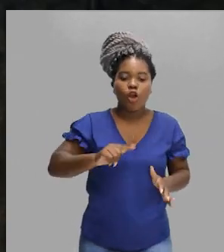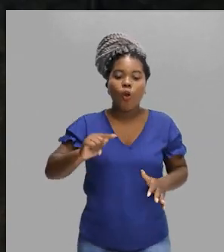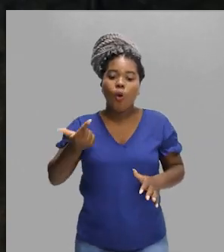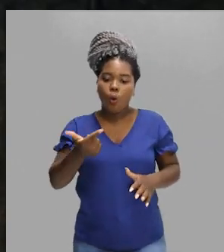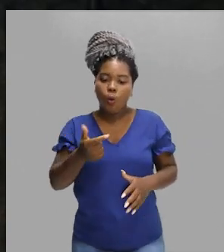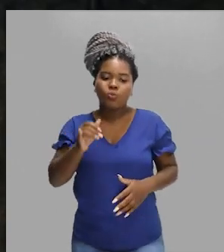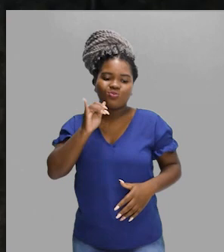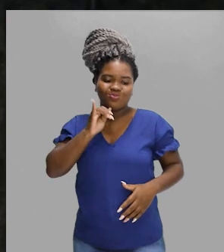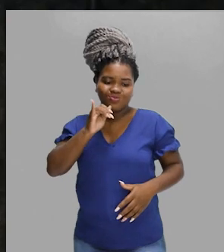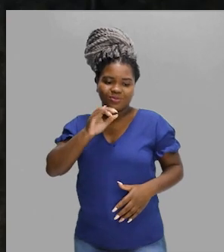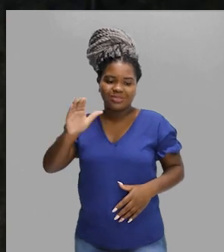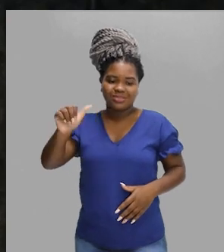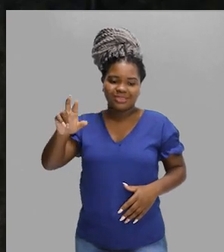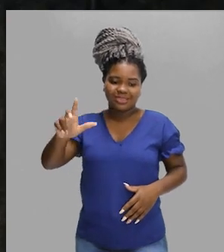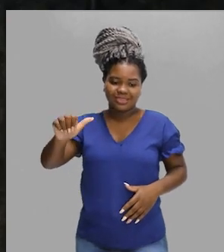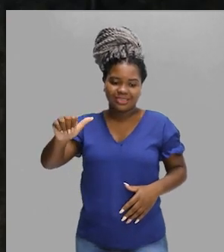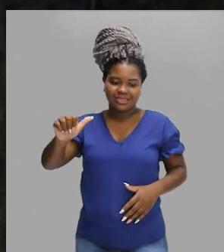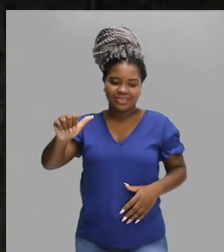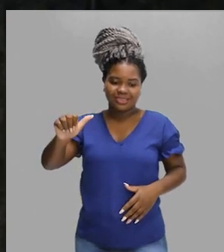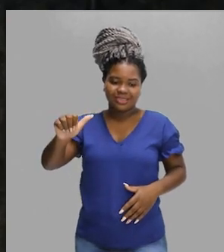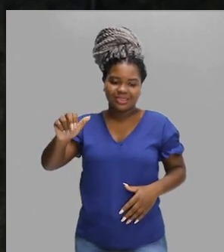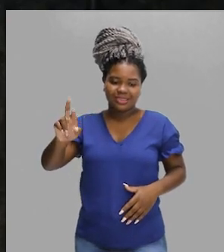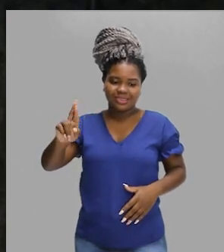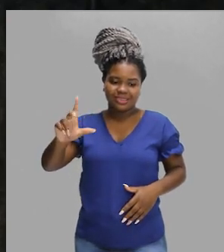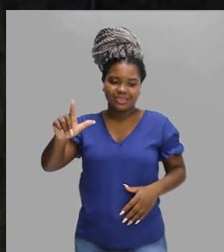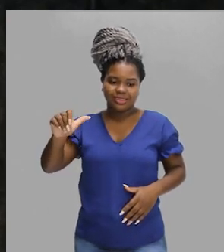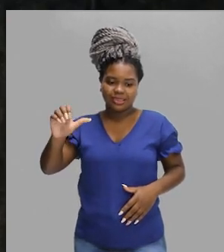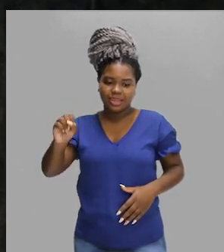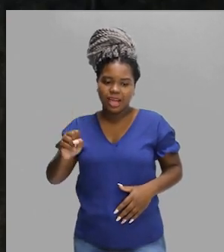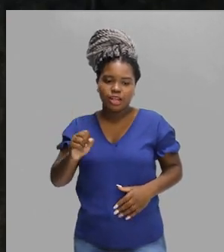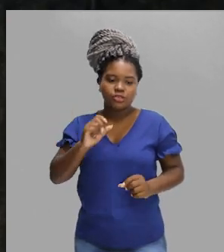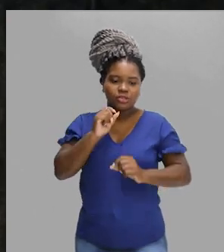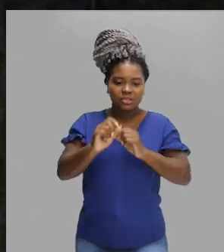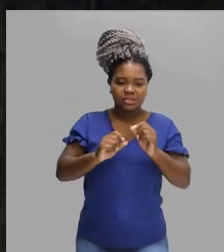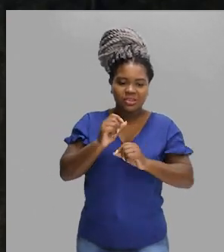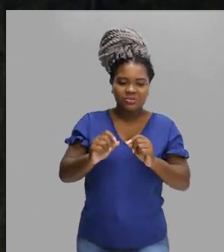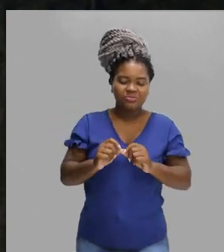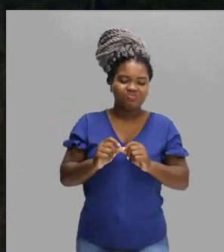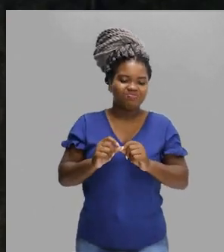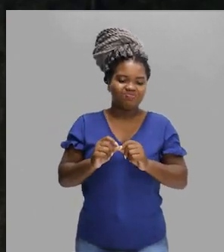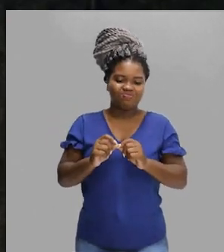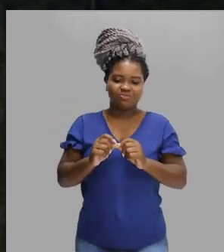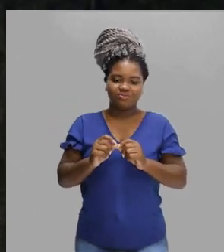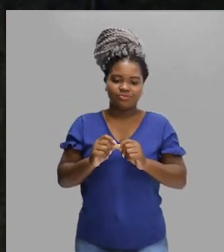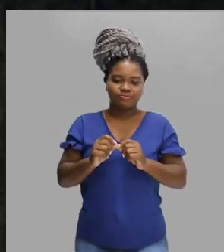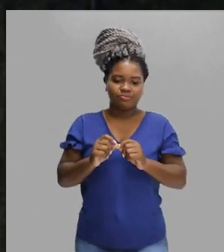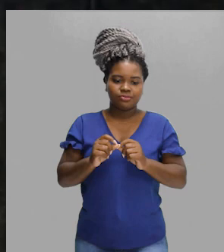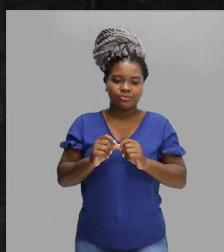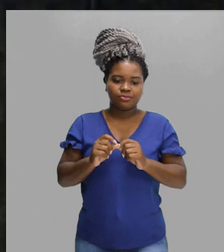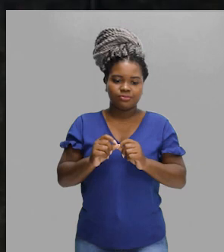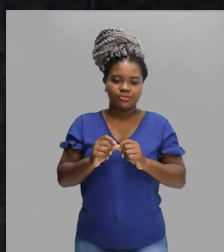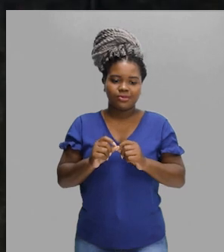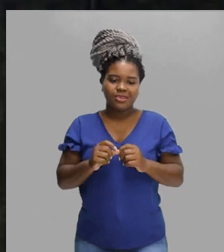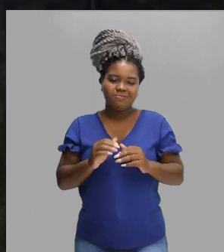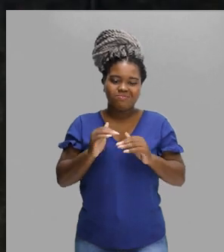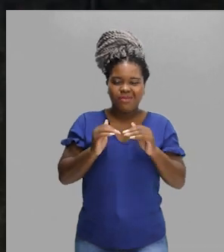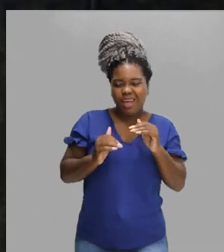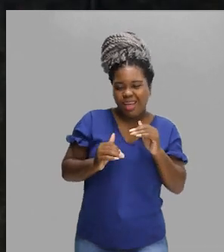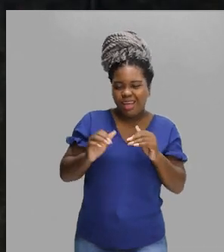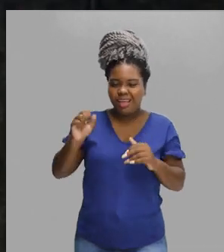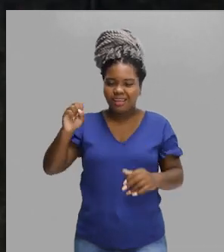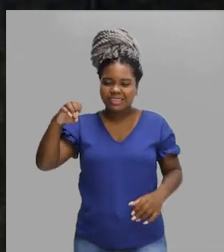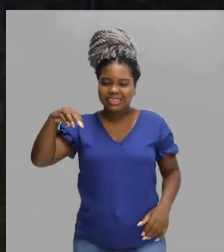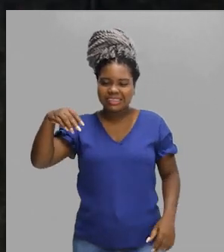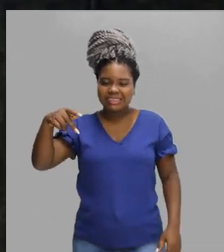hombres. Carlos es lo menos simpático de los hombres. Então, Carlos é o menos simpático dos